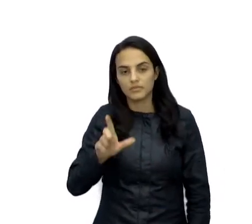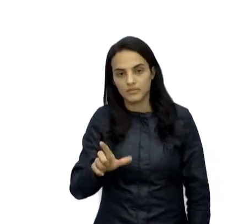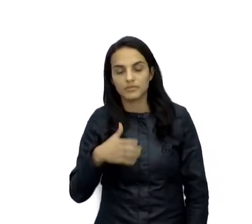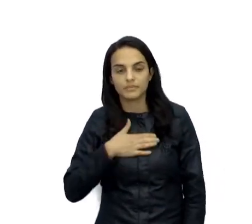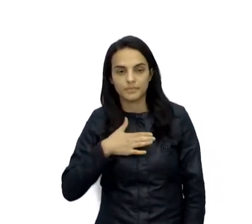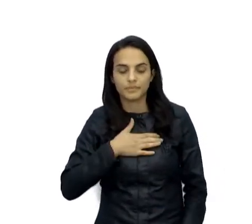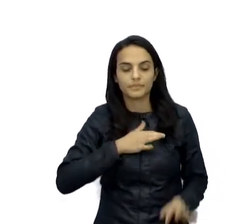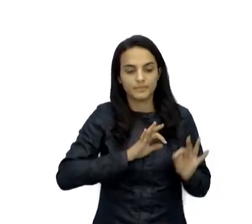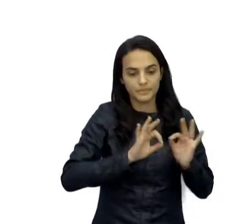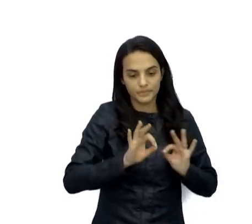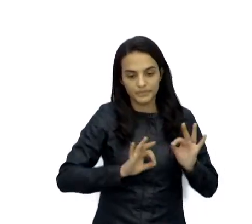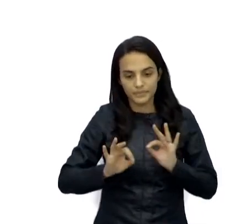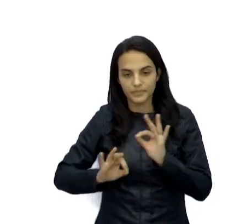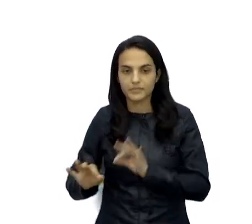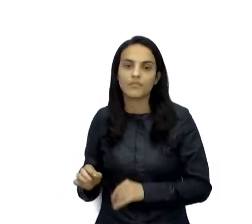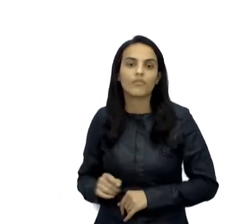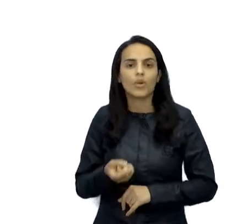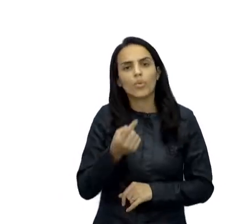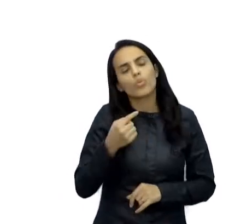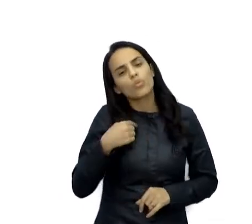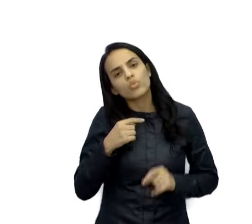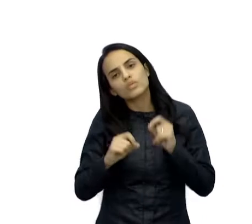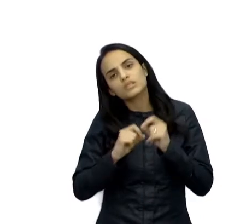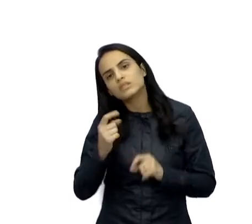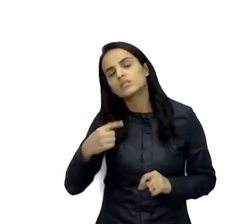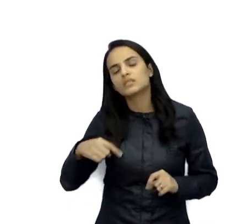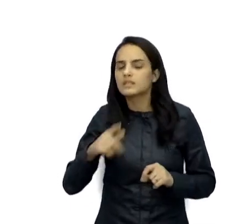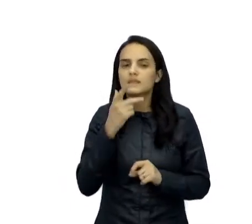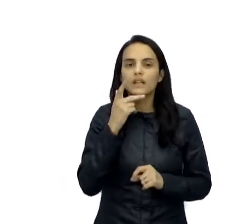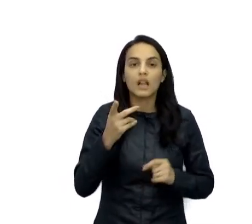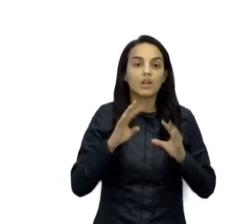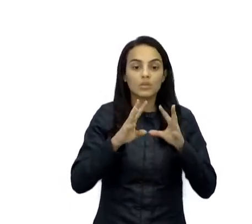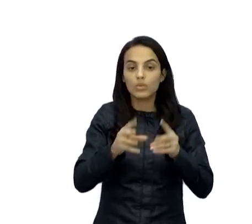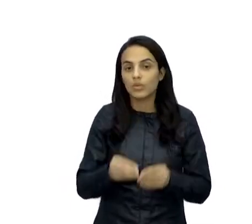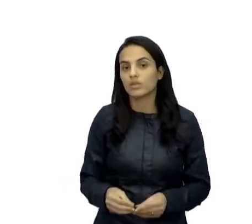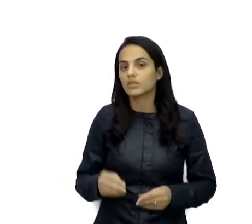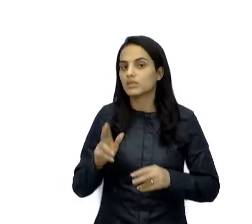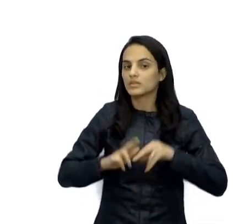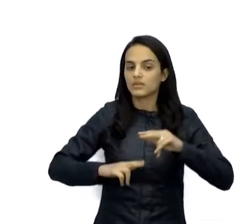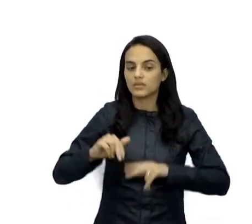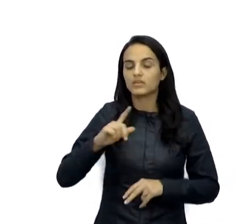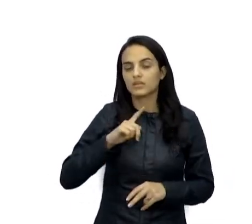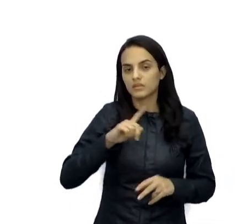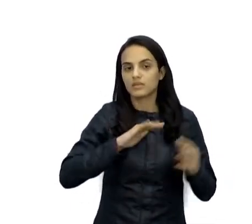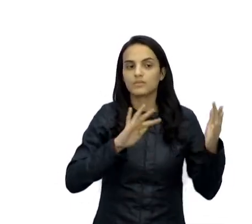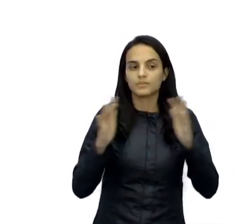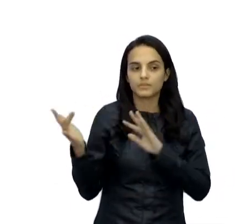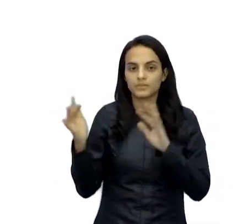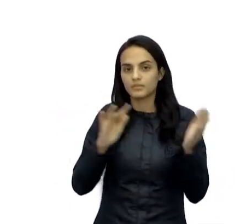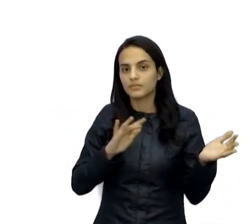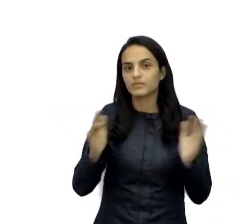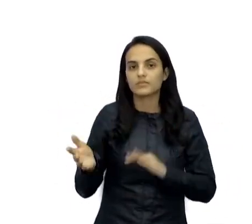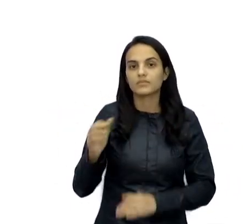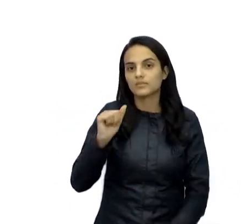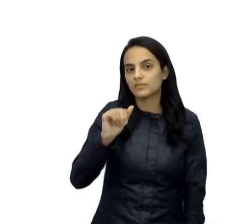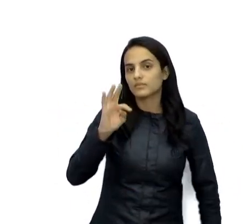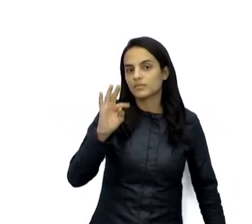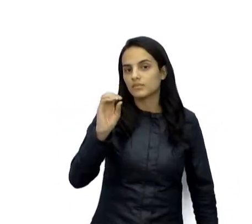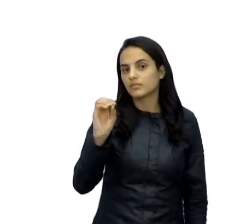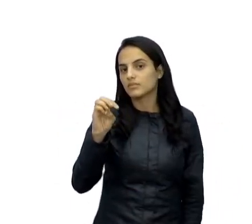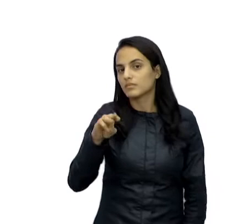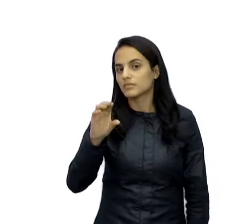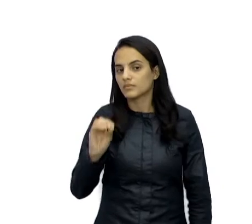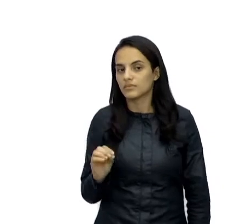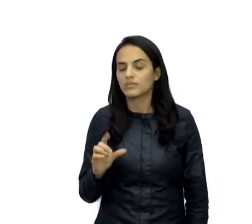produtora. Então, o que a gente vai falar? Todos os elementos que existem na natureza são compostos por átomo. E um